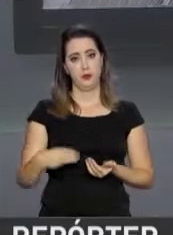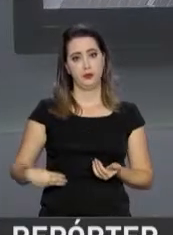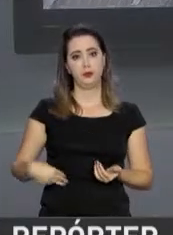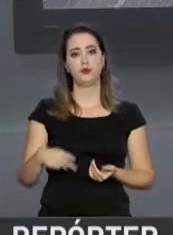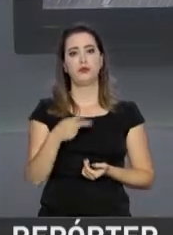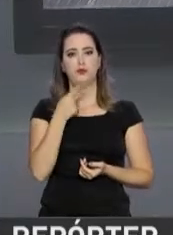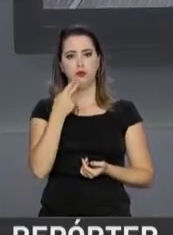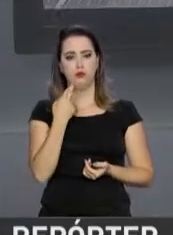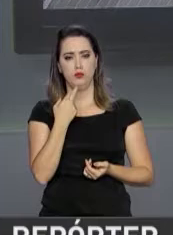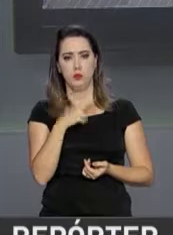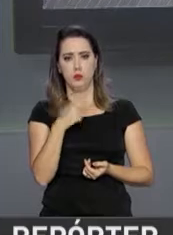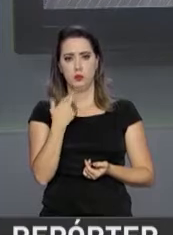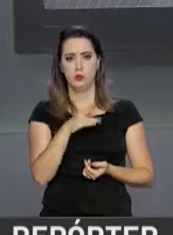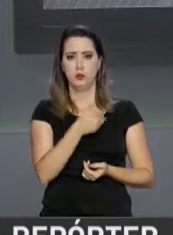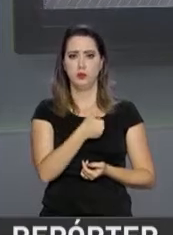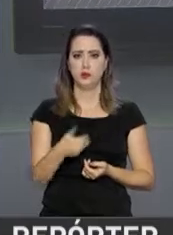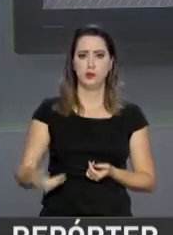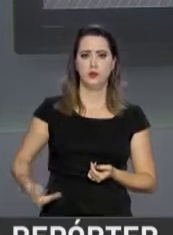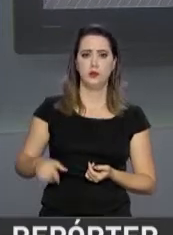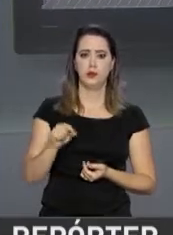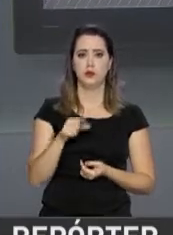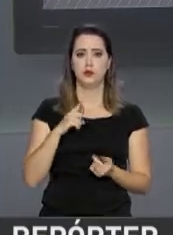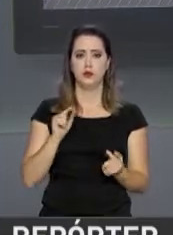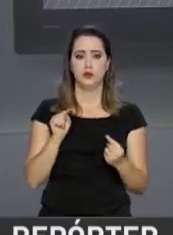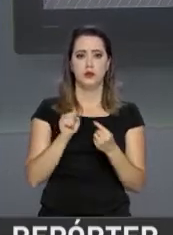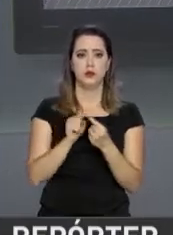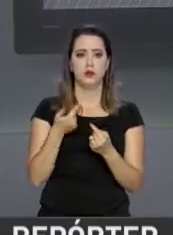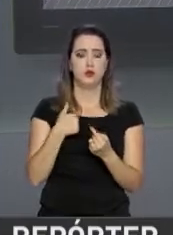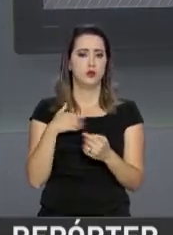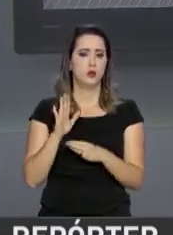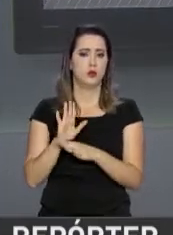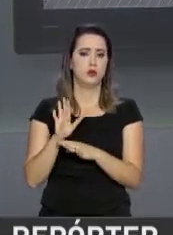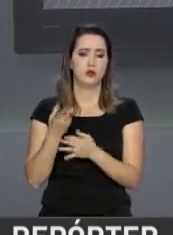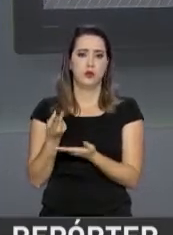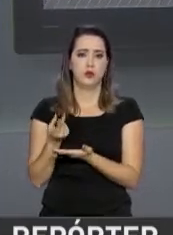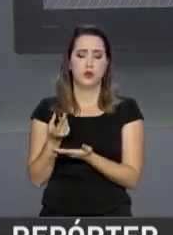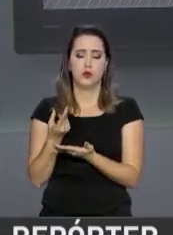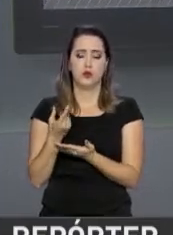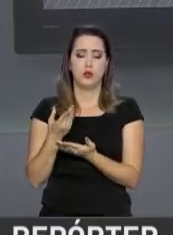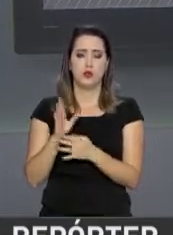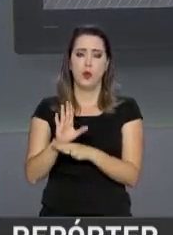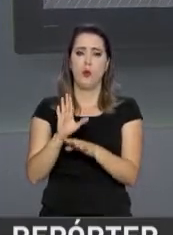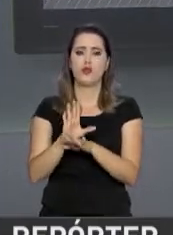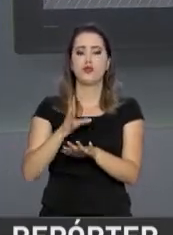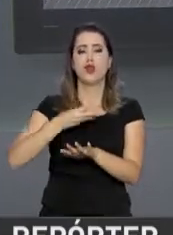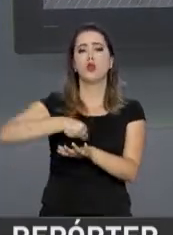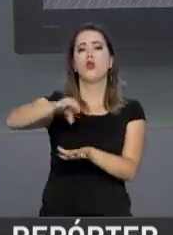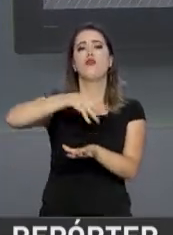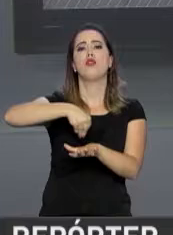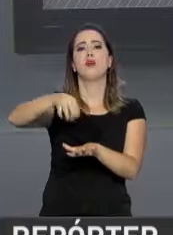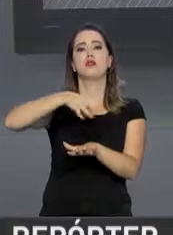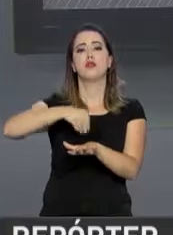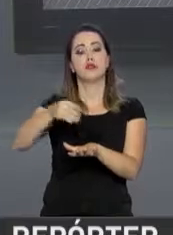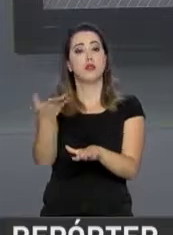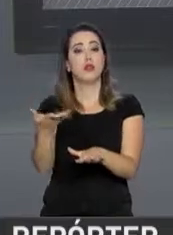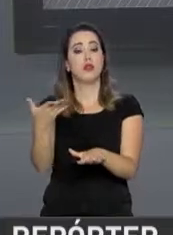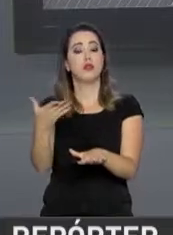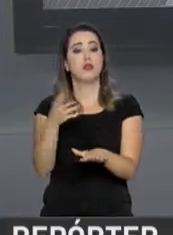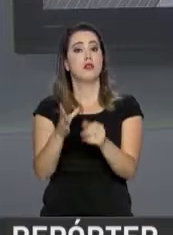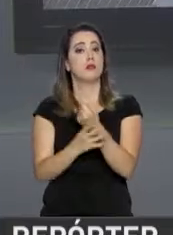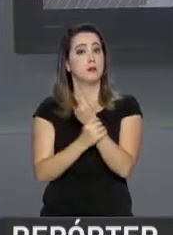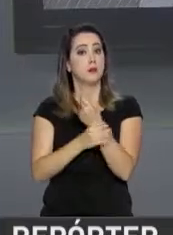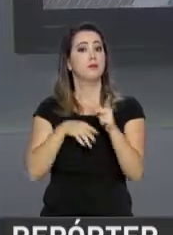jungmann criticou ainda os nadadores que segundo ele não estão repassando as informações sobre a segurança pública para o governo